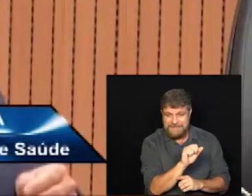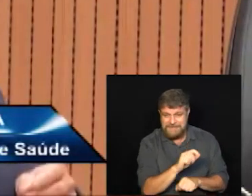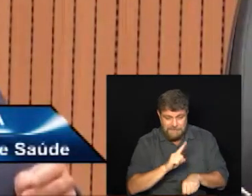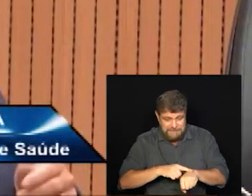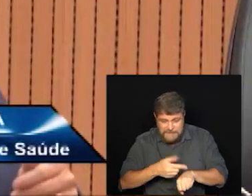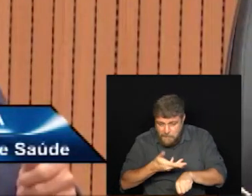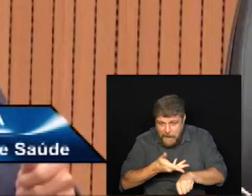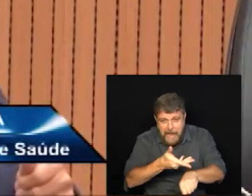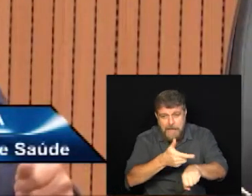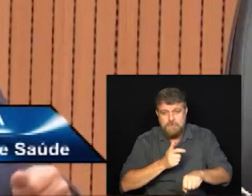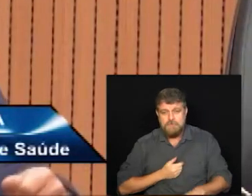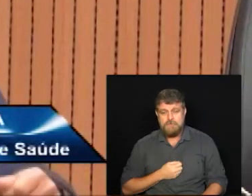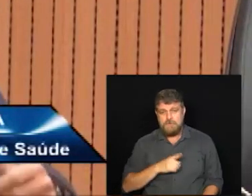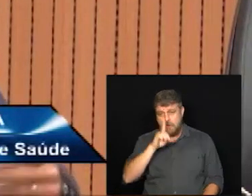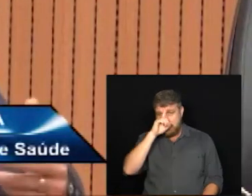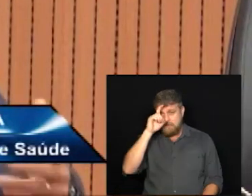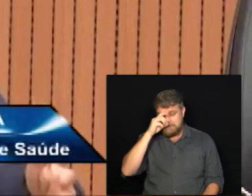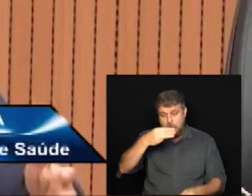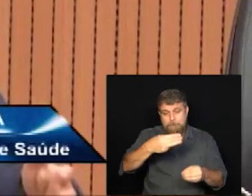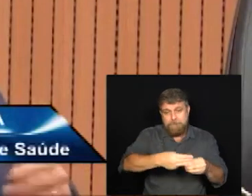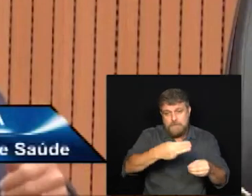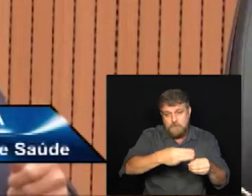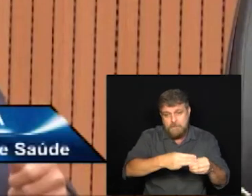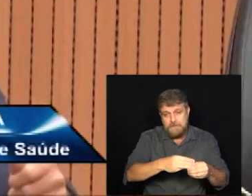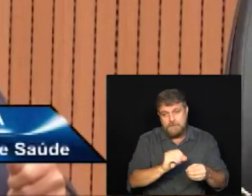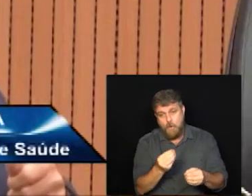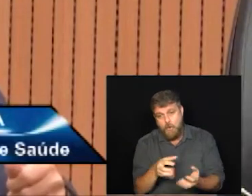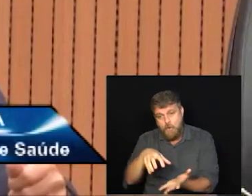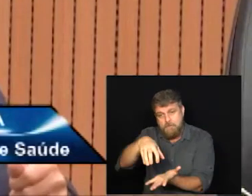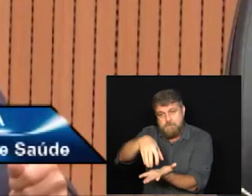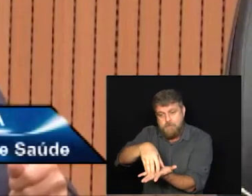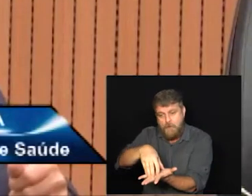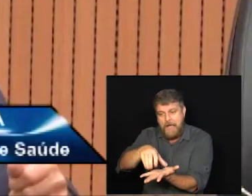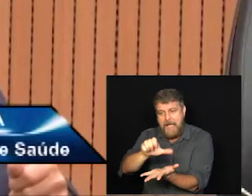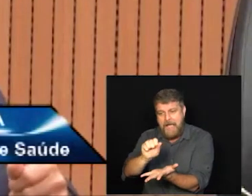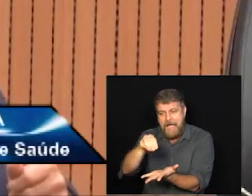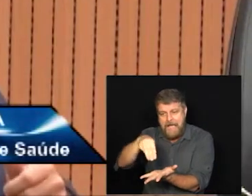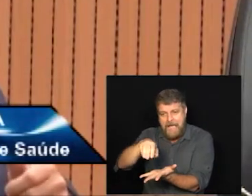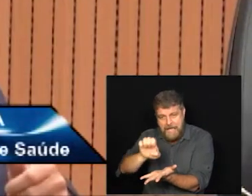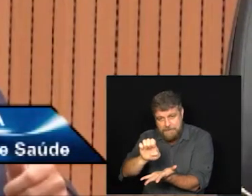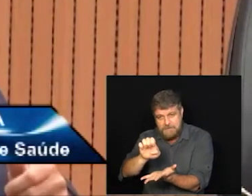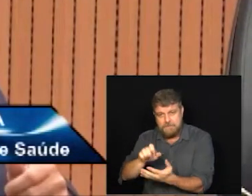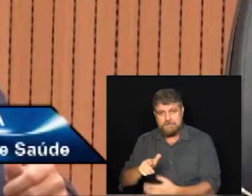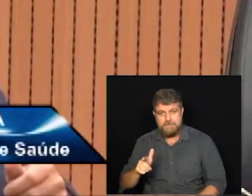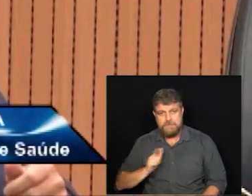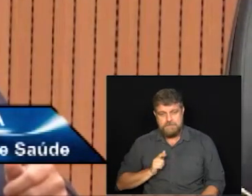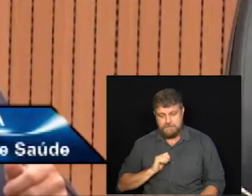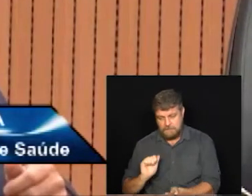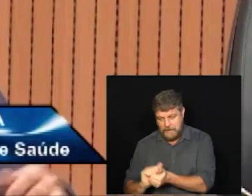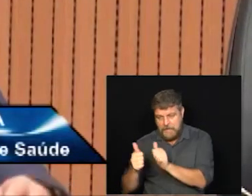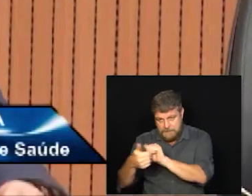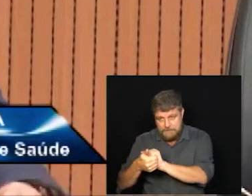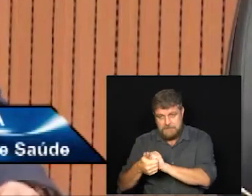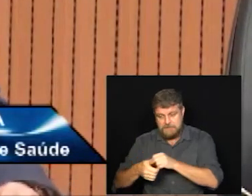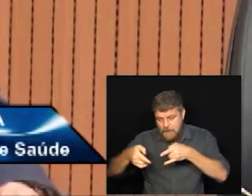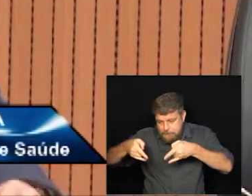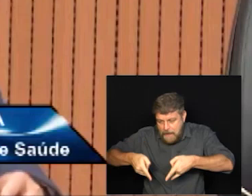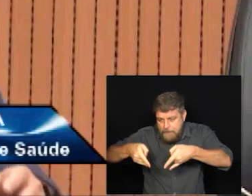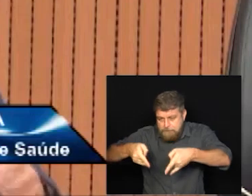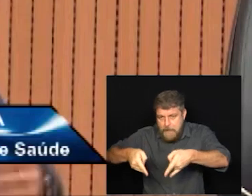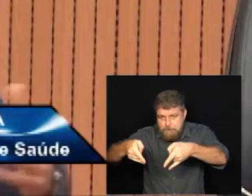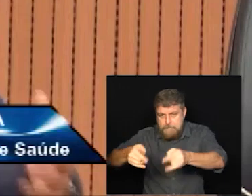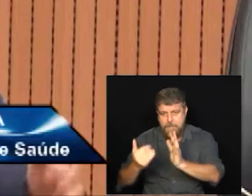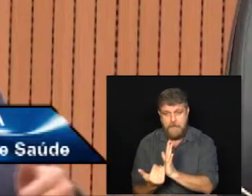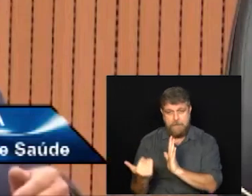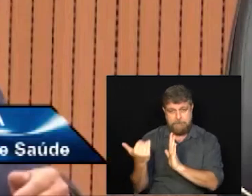tempo, seja para o Hospital Metropolitano ou para a AME, né, que seria adequada para receber esses leitos,